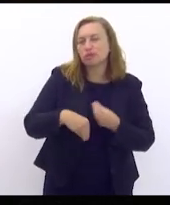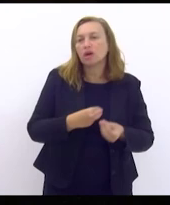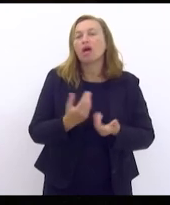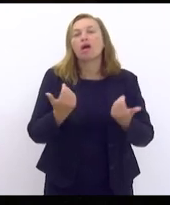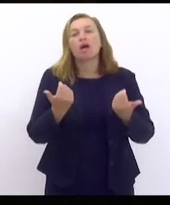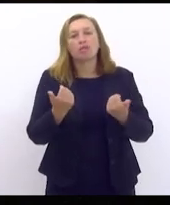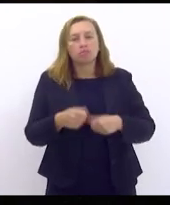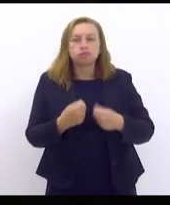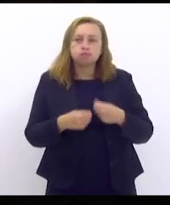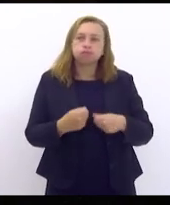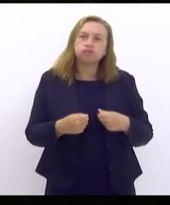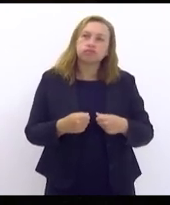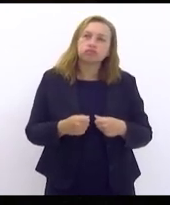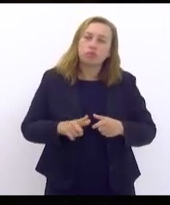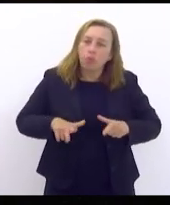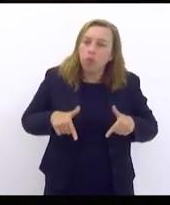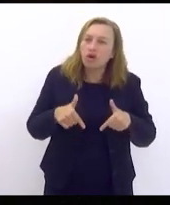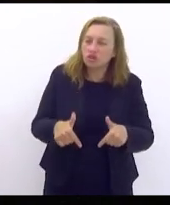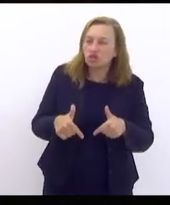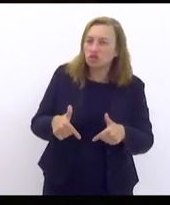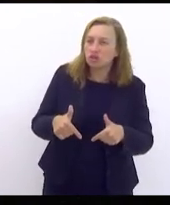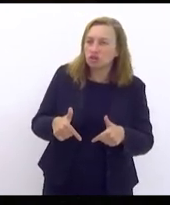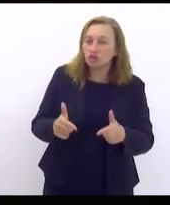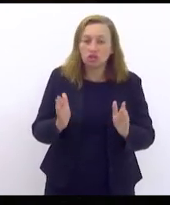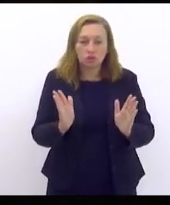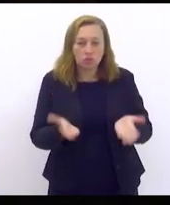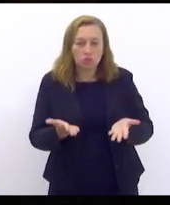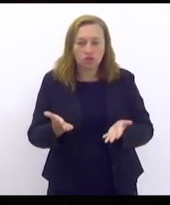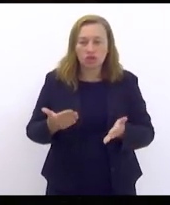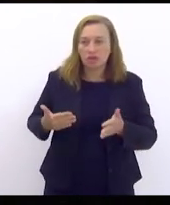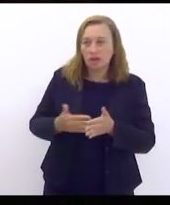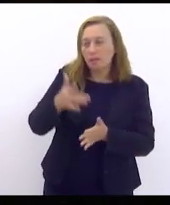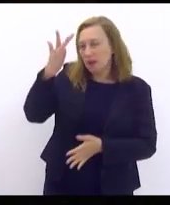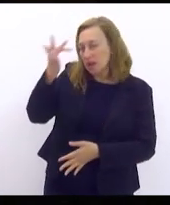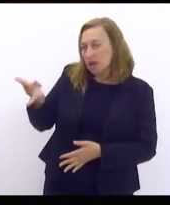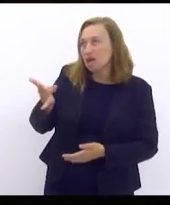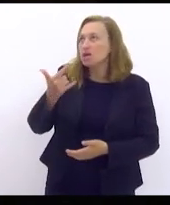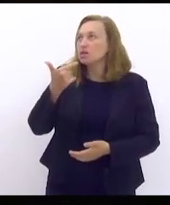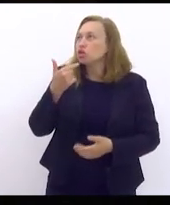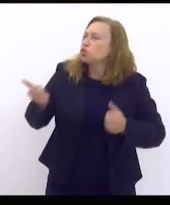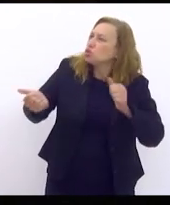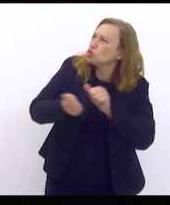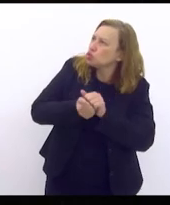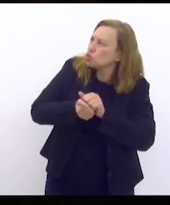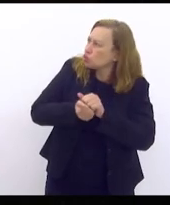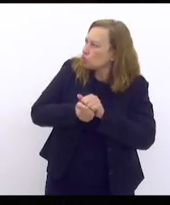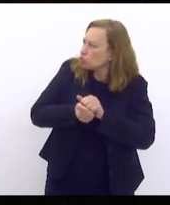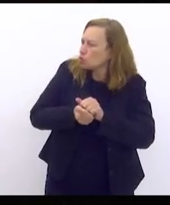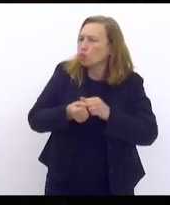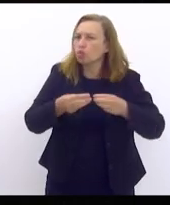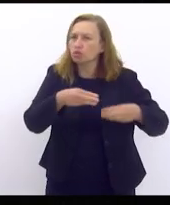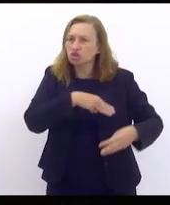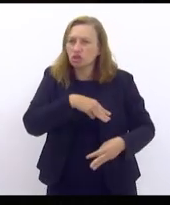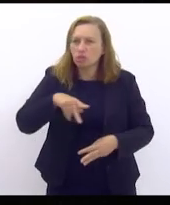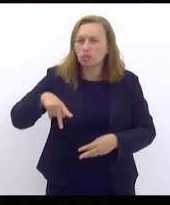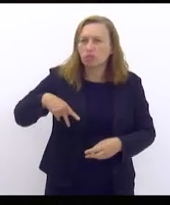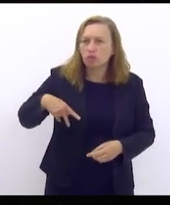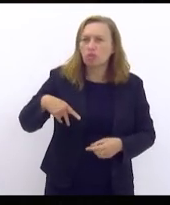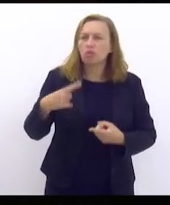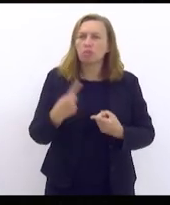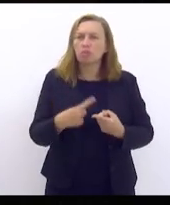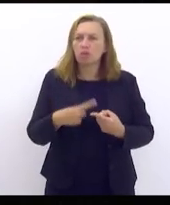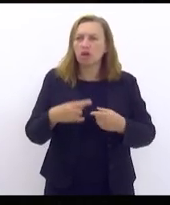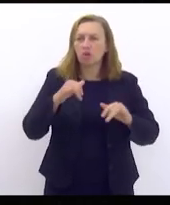tomar já uma atitude entre hoje e amanhã, para, junto com o Ministério Público, porque